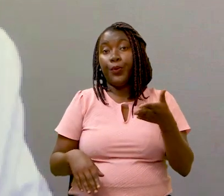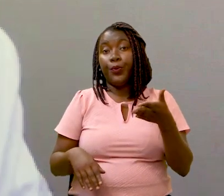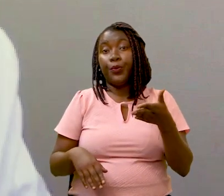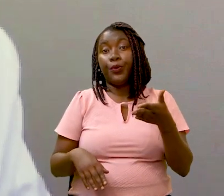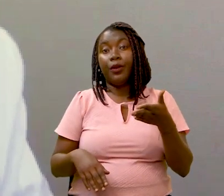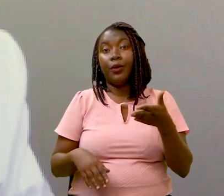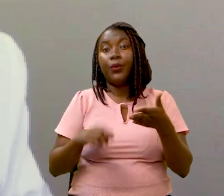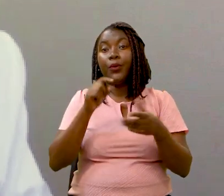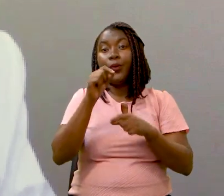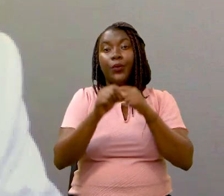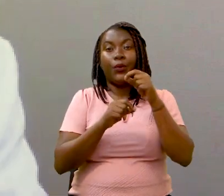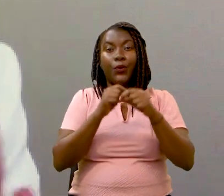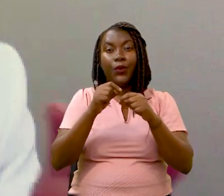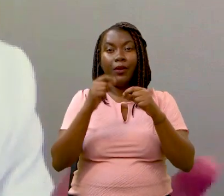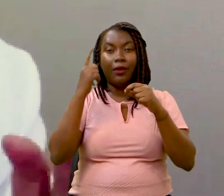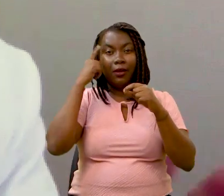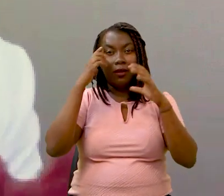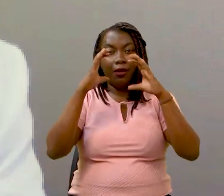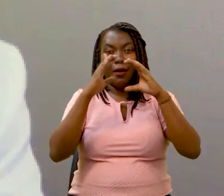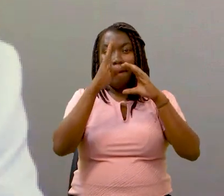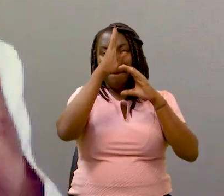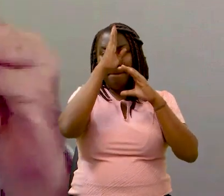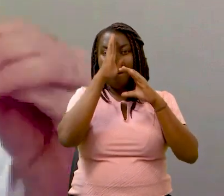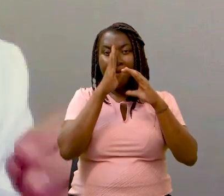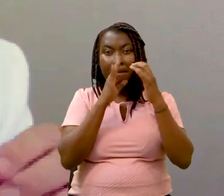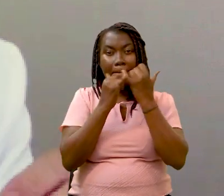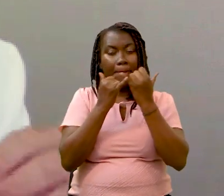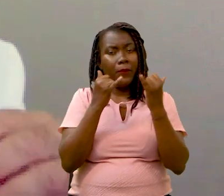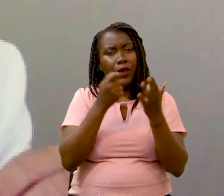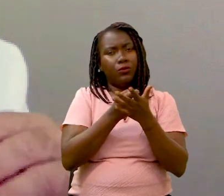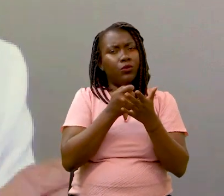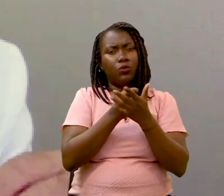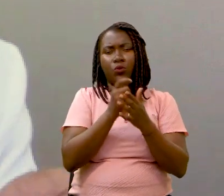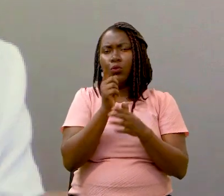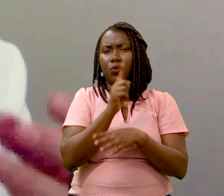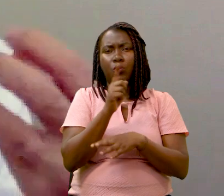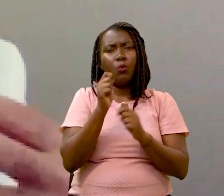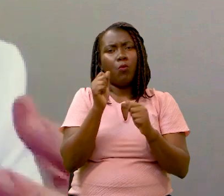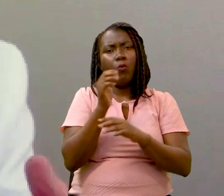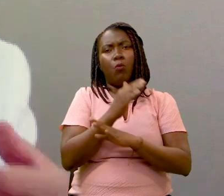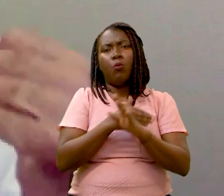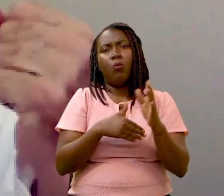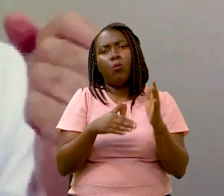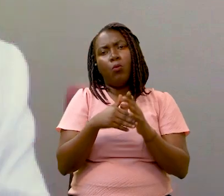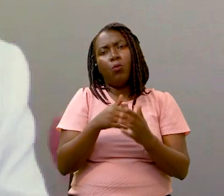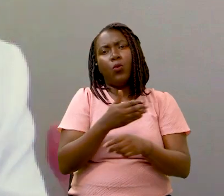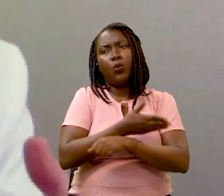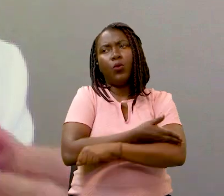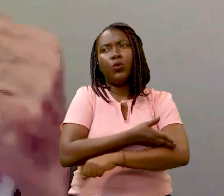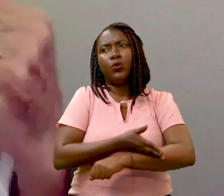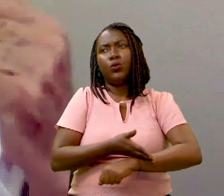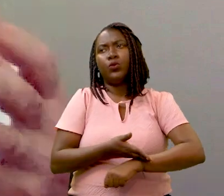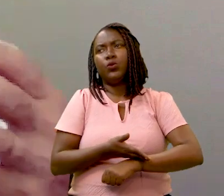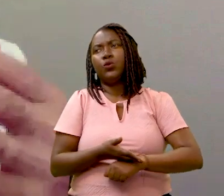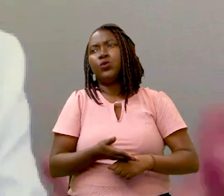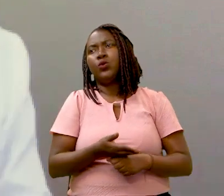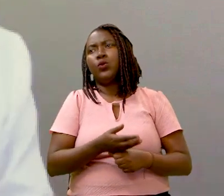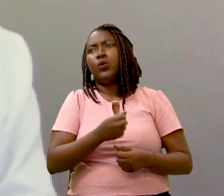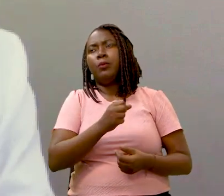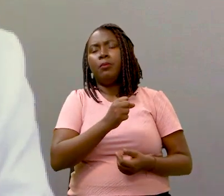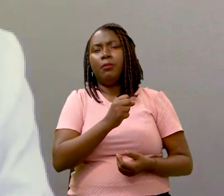pega metade da cabeça, mas isso não é obrigatório, pode pegar toda a cabeça, e costuma ser pulsátil.